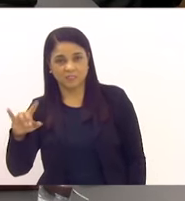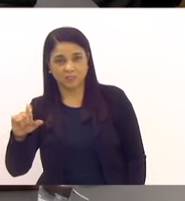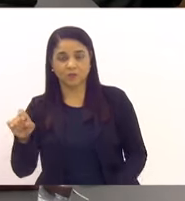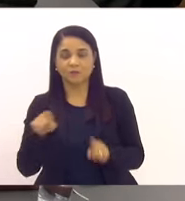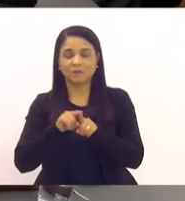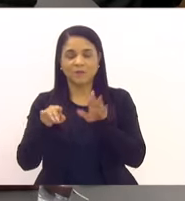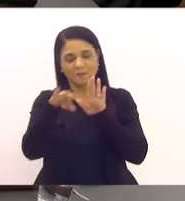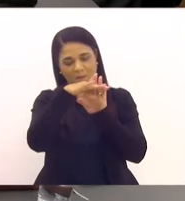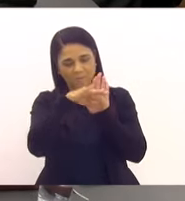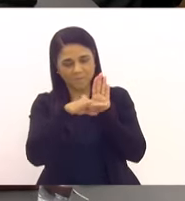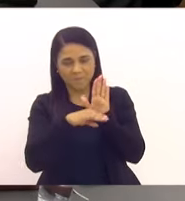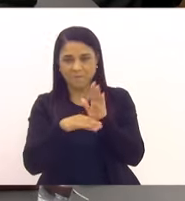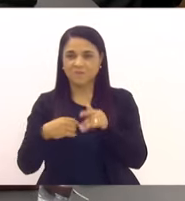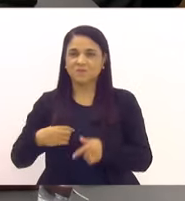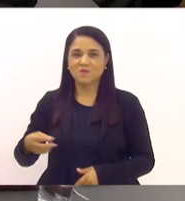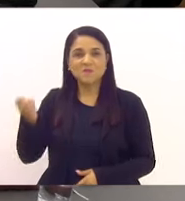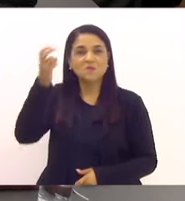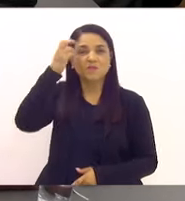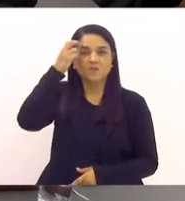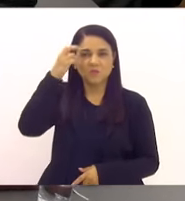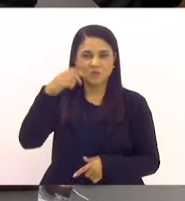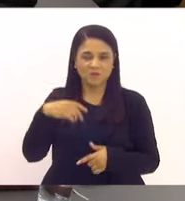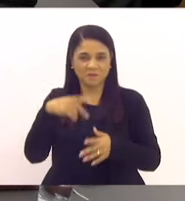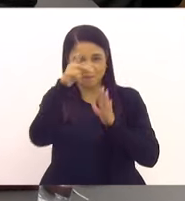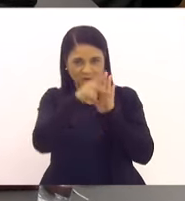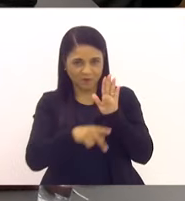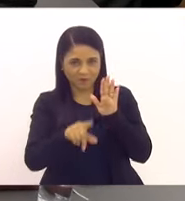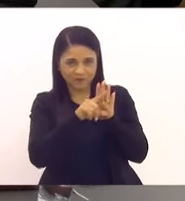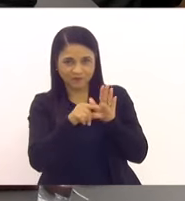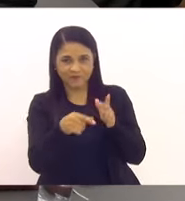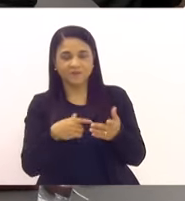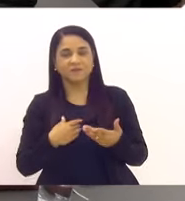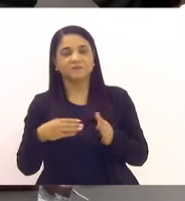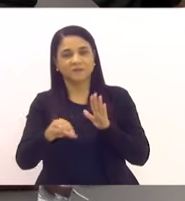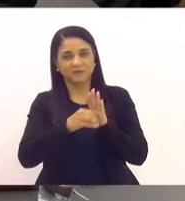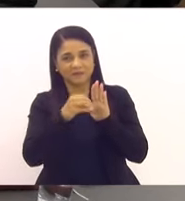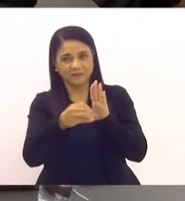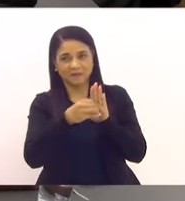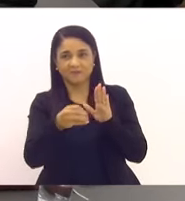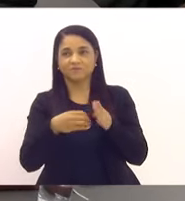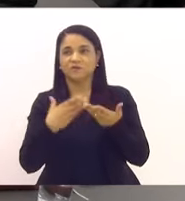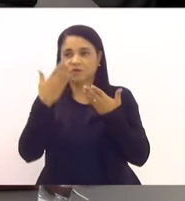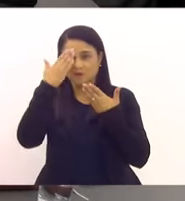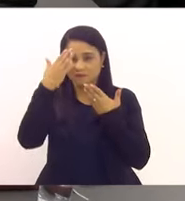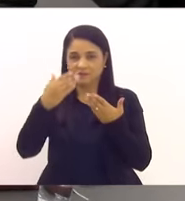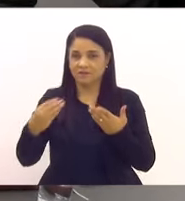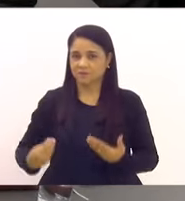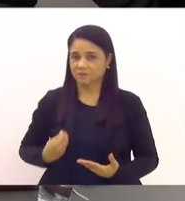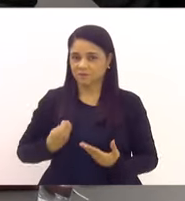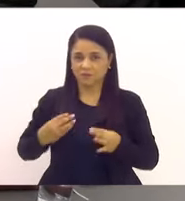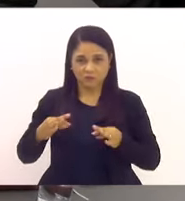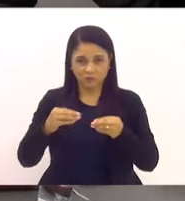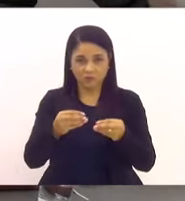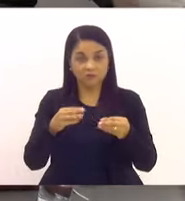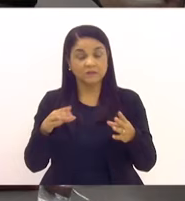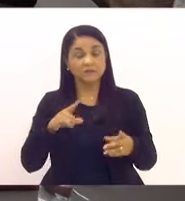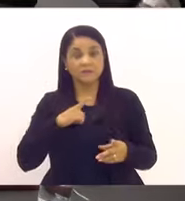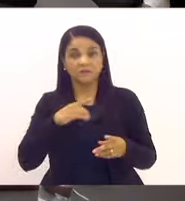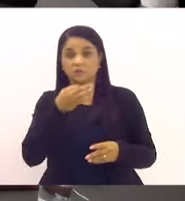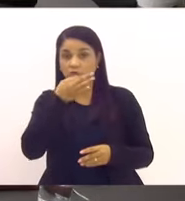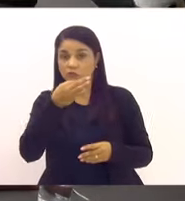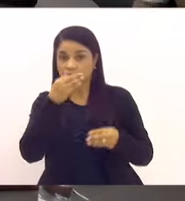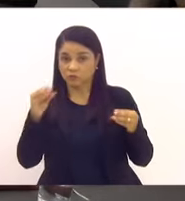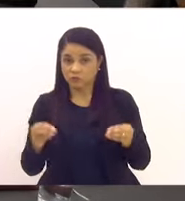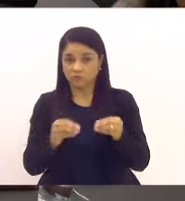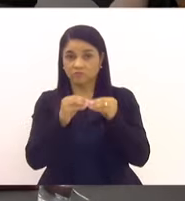pautas de cultura também, nos pareceres. Então, agradeço a presença de todos. Se vocês sugerirem também extraordinárias, eu fiz por conta